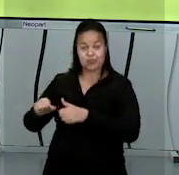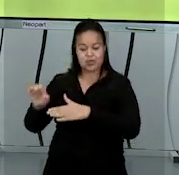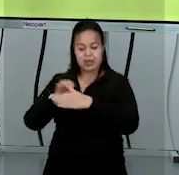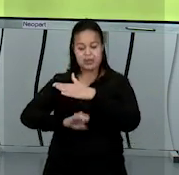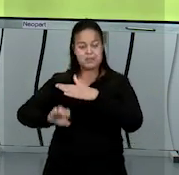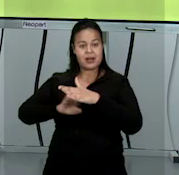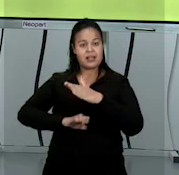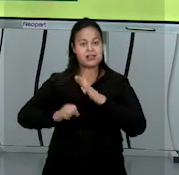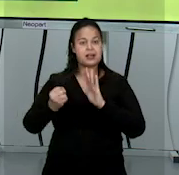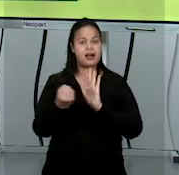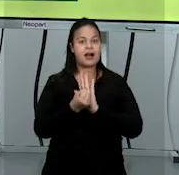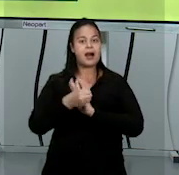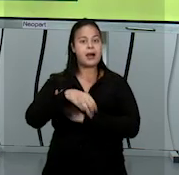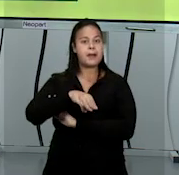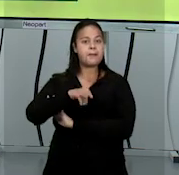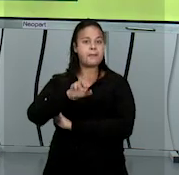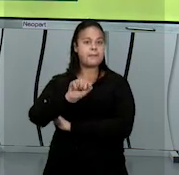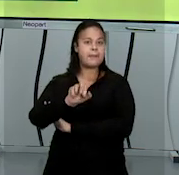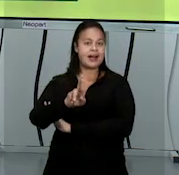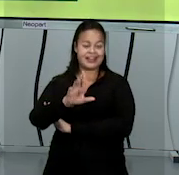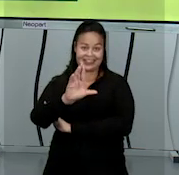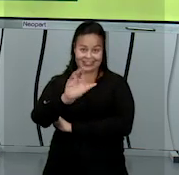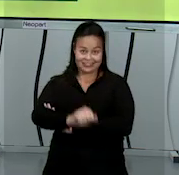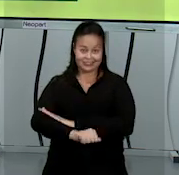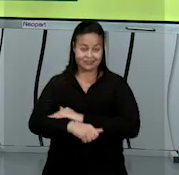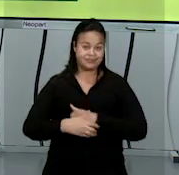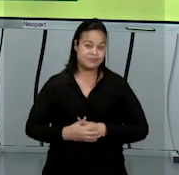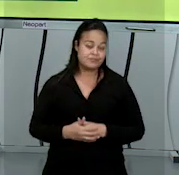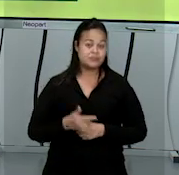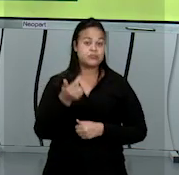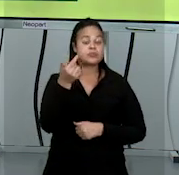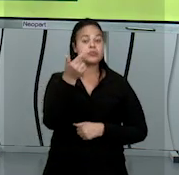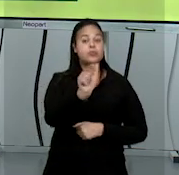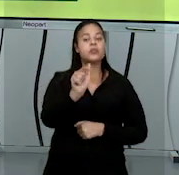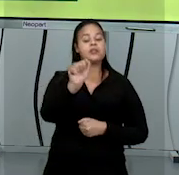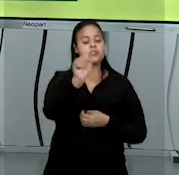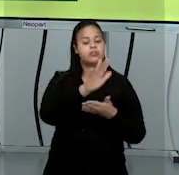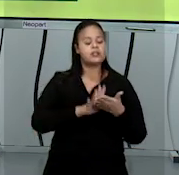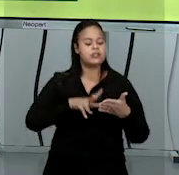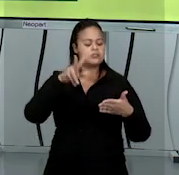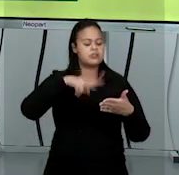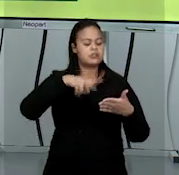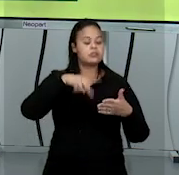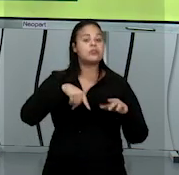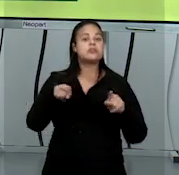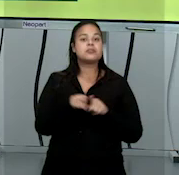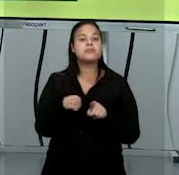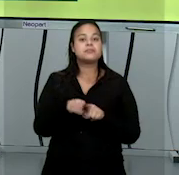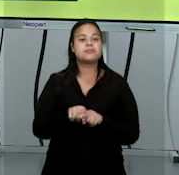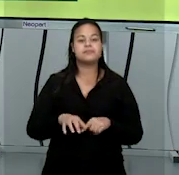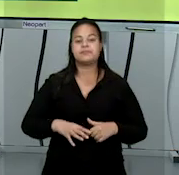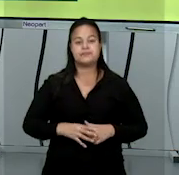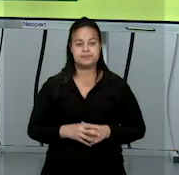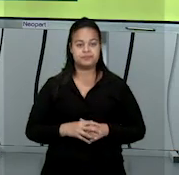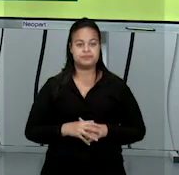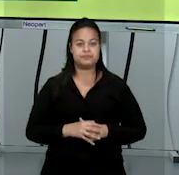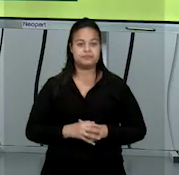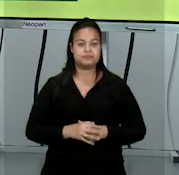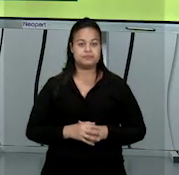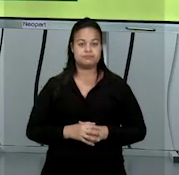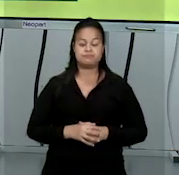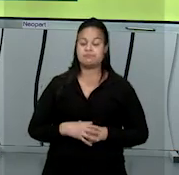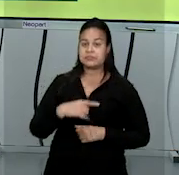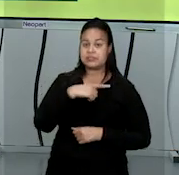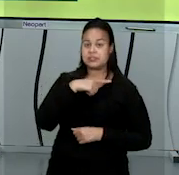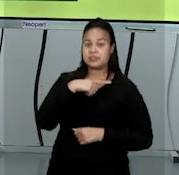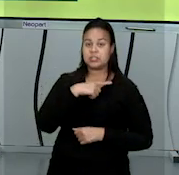sem tornar o outro inimigo. Adversários, não inimigos. Então uma publicidade interessante para